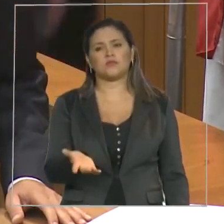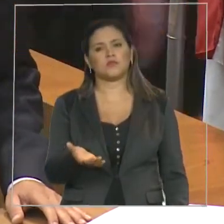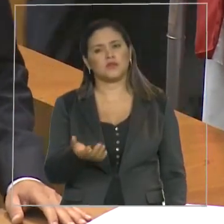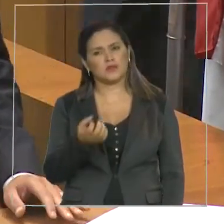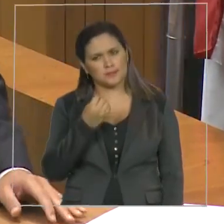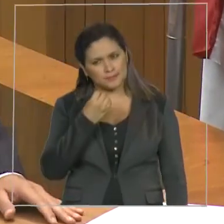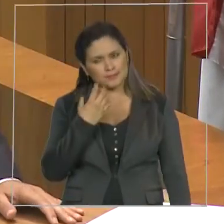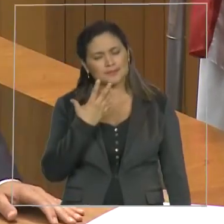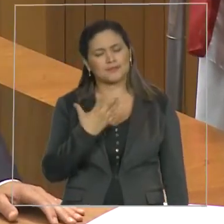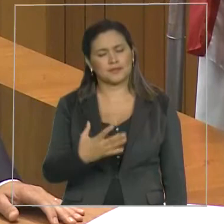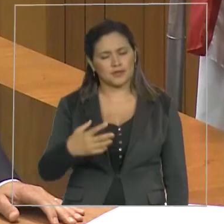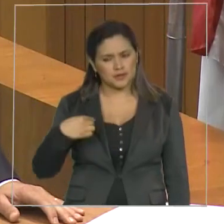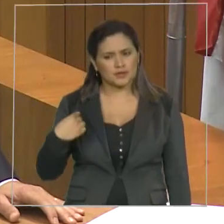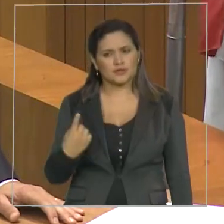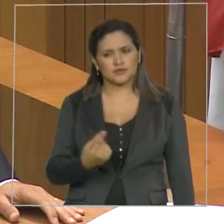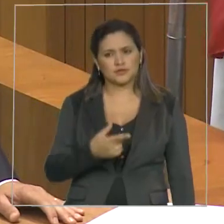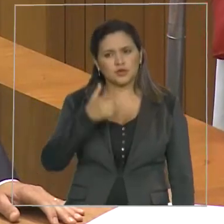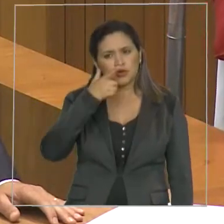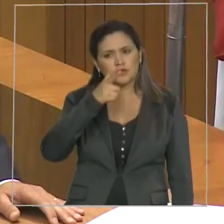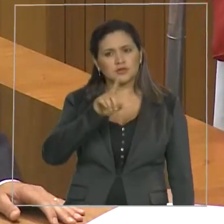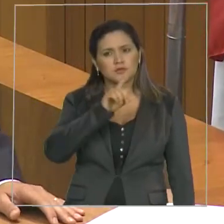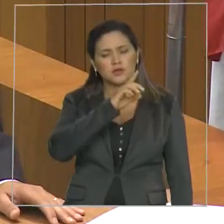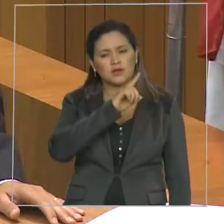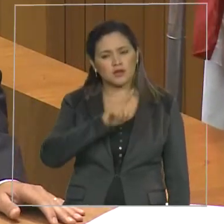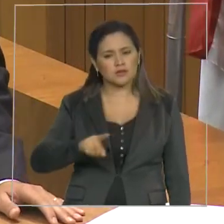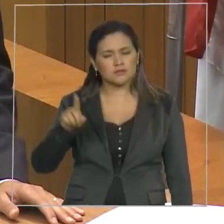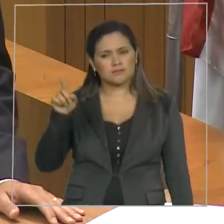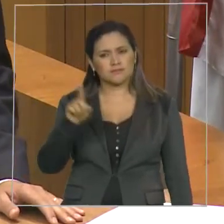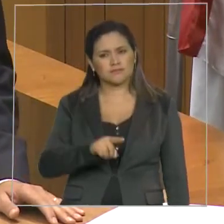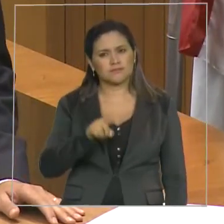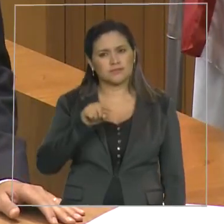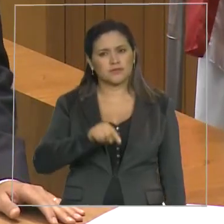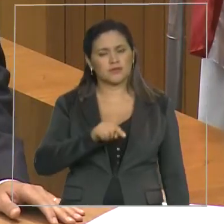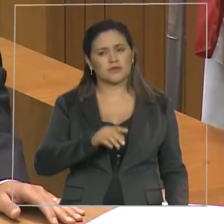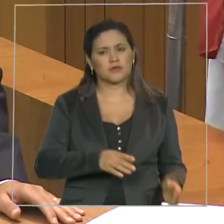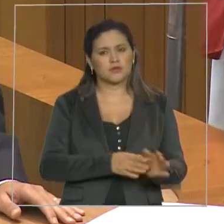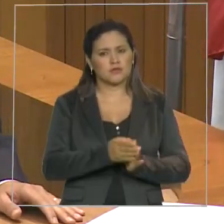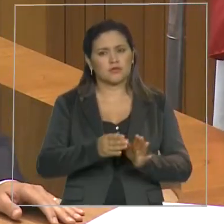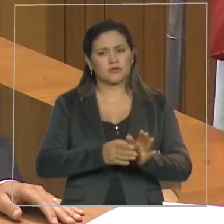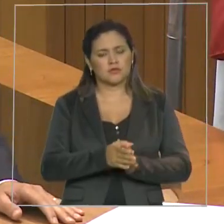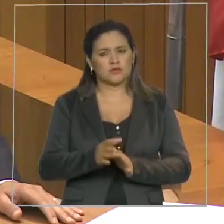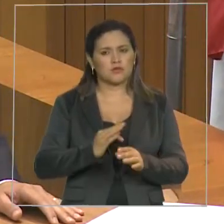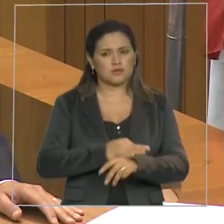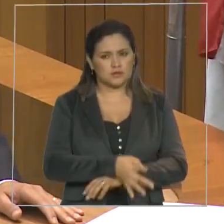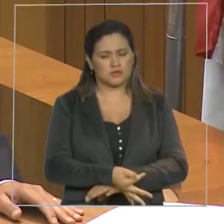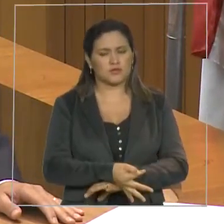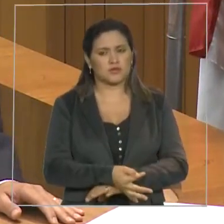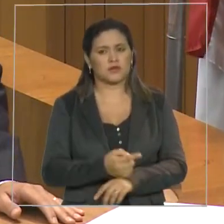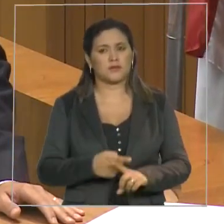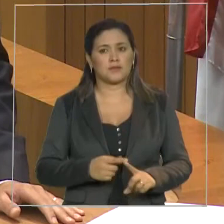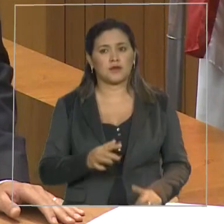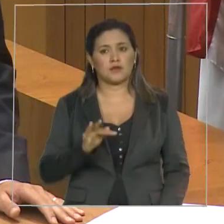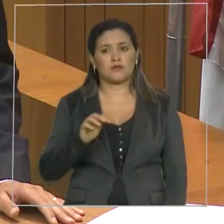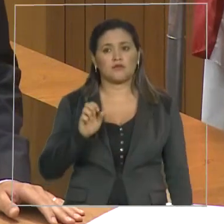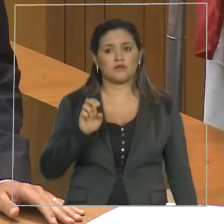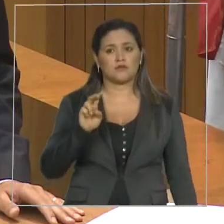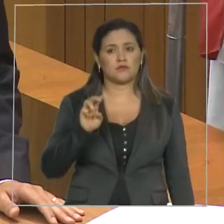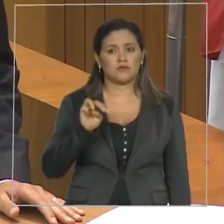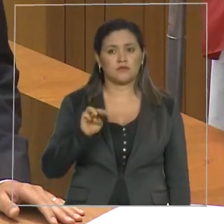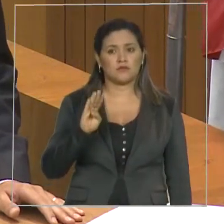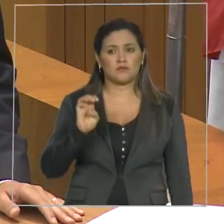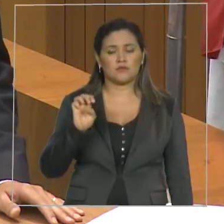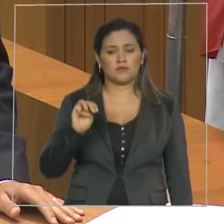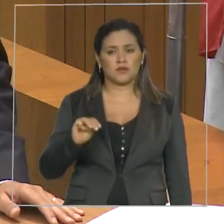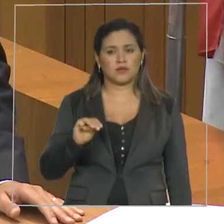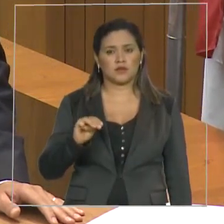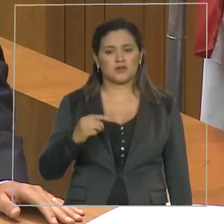concluo, senhor presidente, ainda bem que nós conseguimos reverter no caso do Conselho Universitário, mas no caso do FUNBEM nós fomos derrotados.